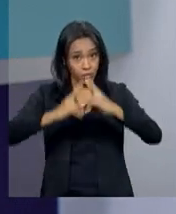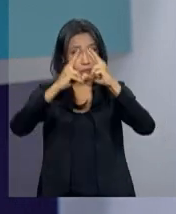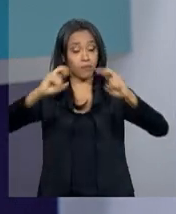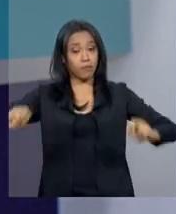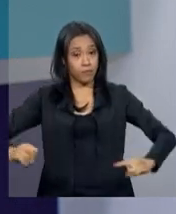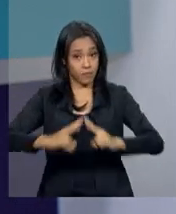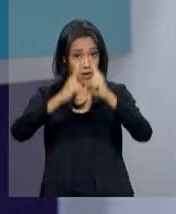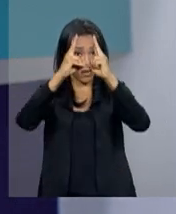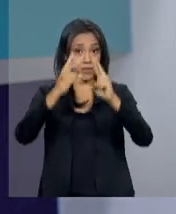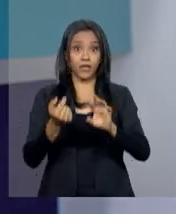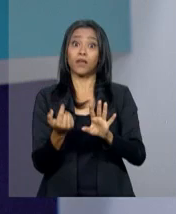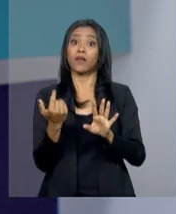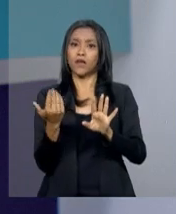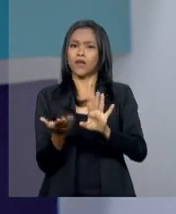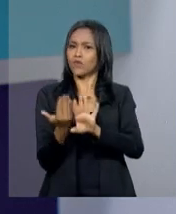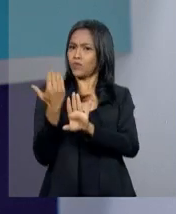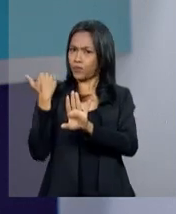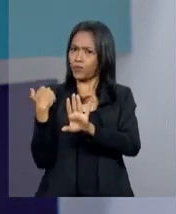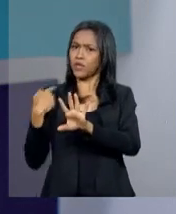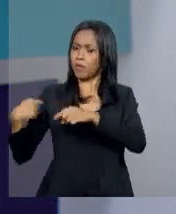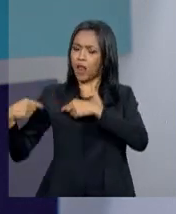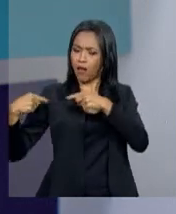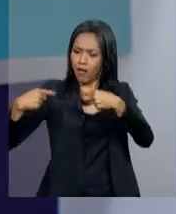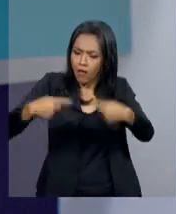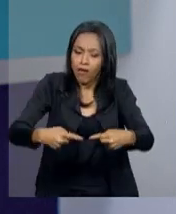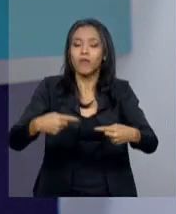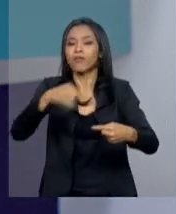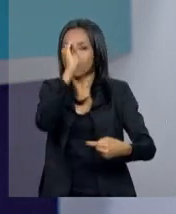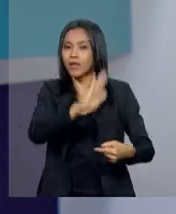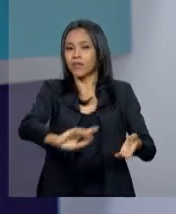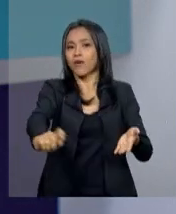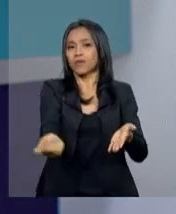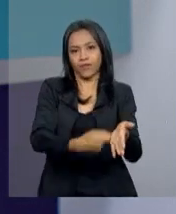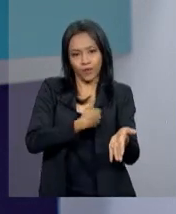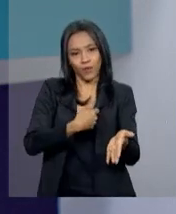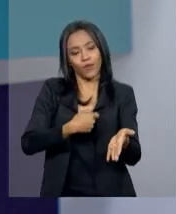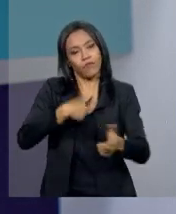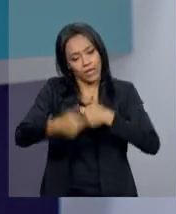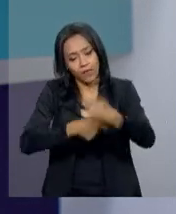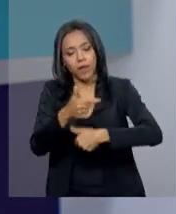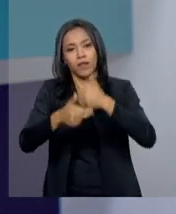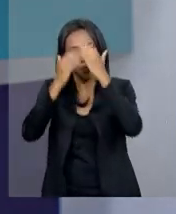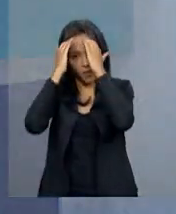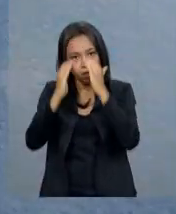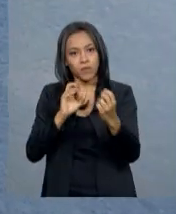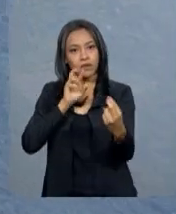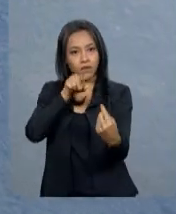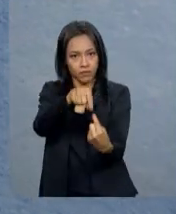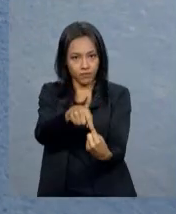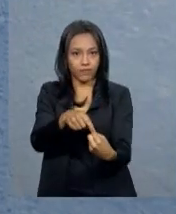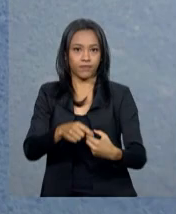pelos líderes na onu o brasil assinou esse acordo e vem trabalhando para cumprir as metas